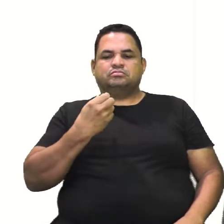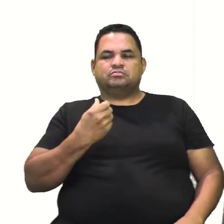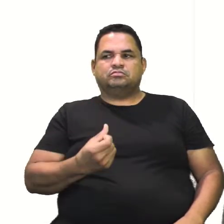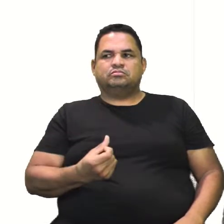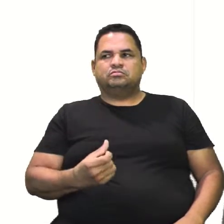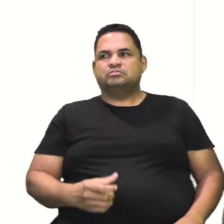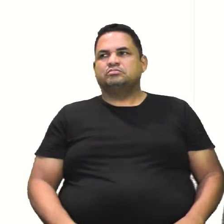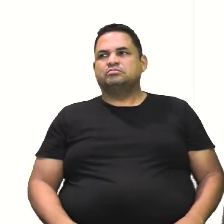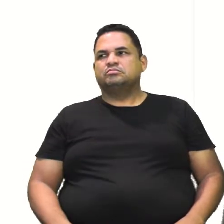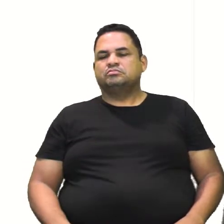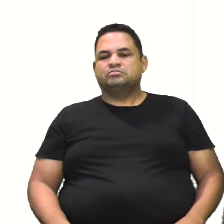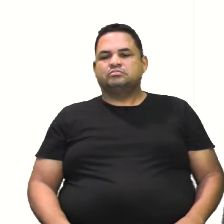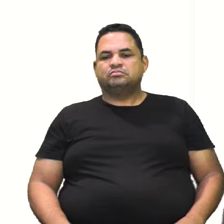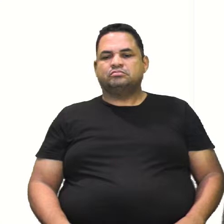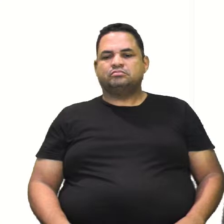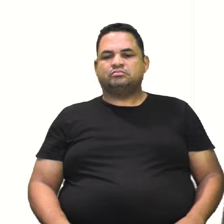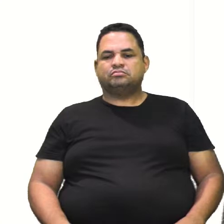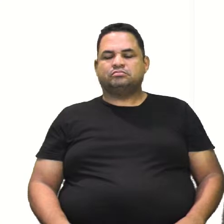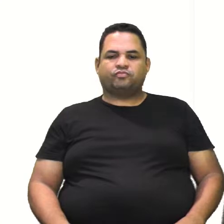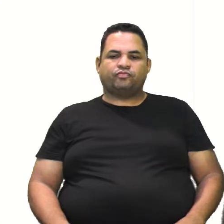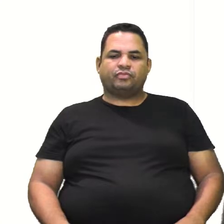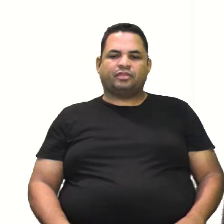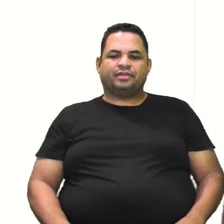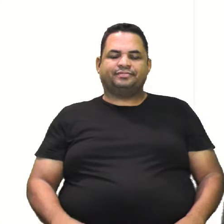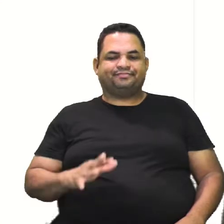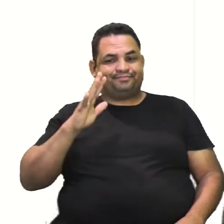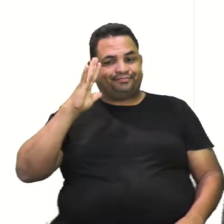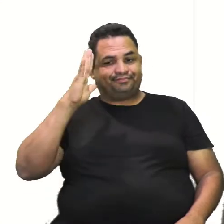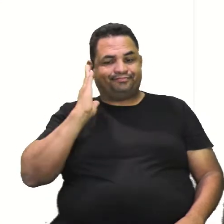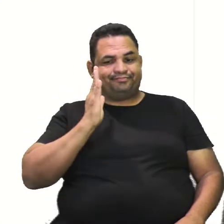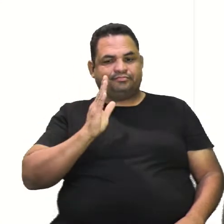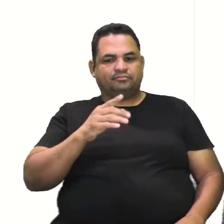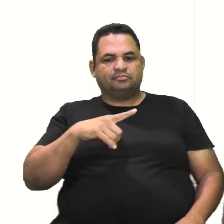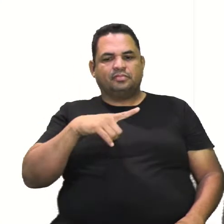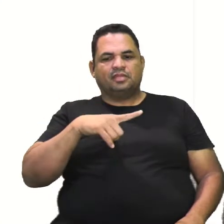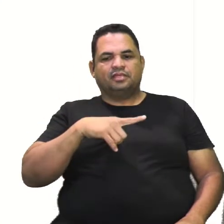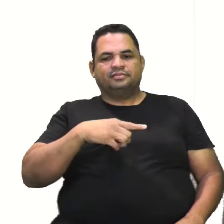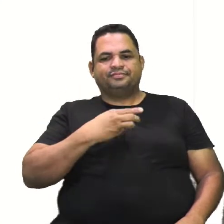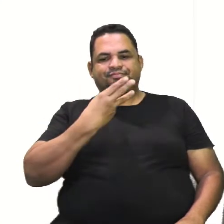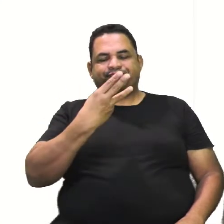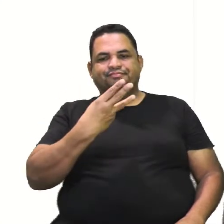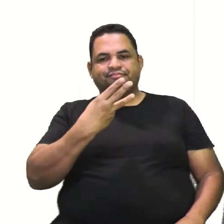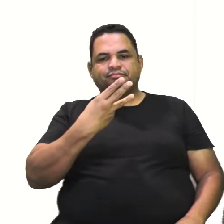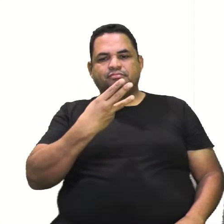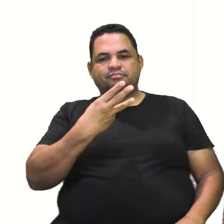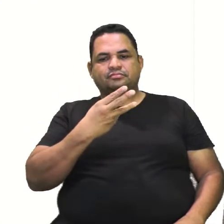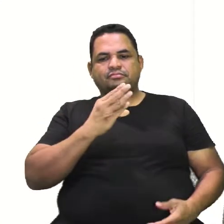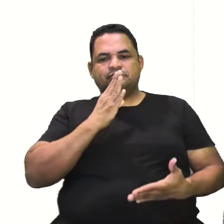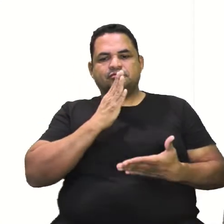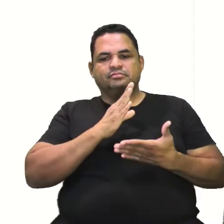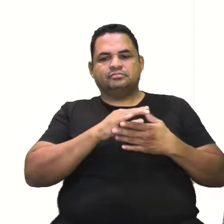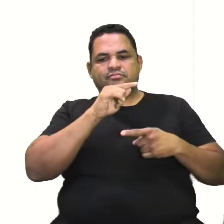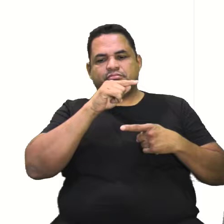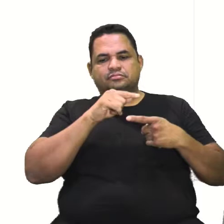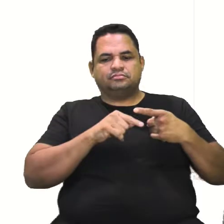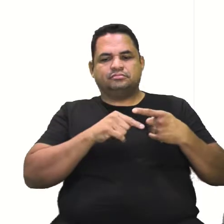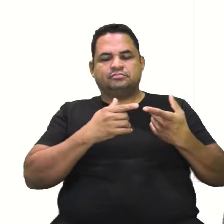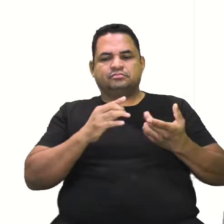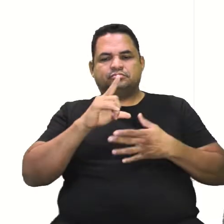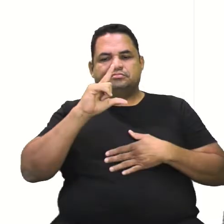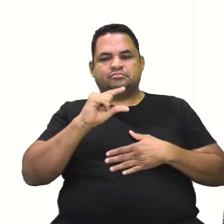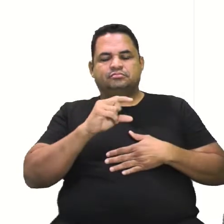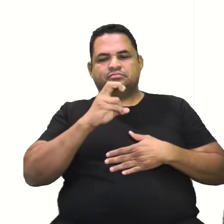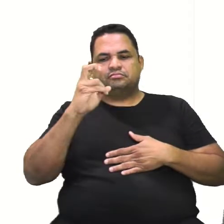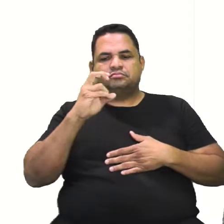1,36. 1,36. Aí, claro, né, a gente já imaginava, né? Se eu tenho 3 para dividir para 2 pessoas, com certeza é menor que 5. Menor que 5.